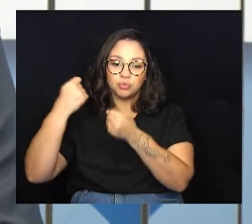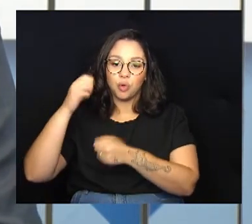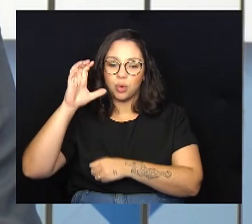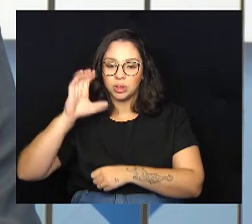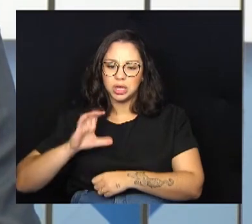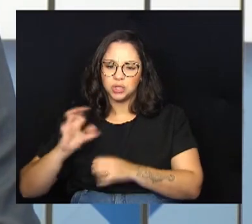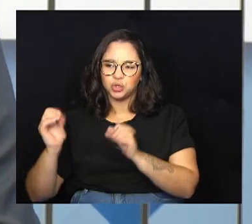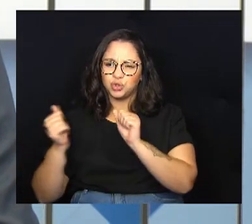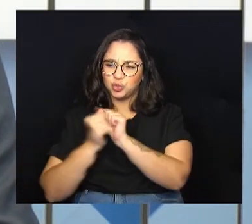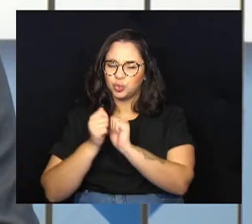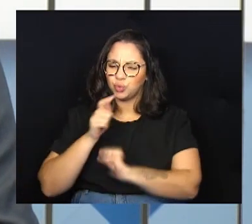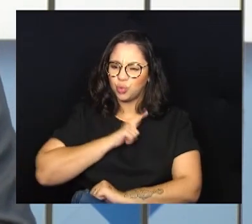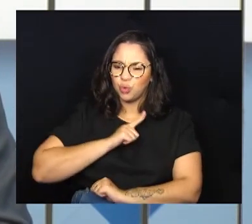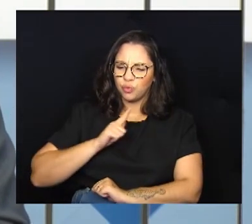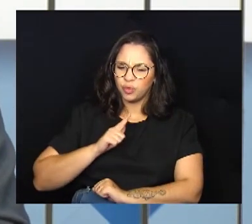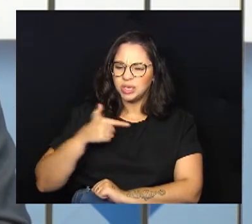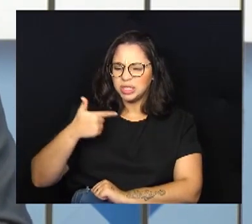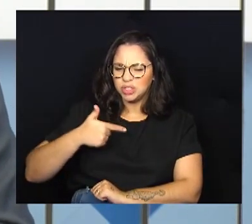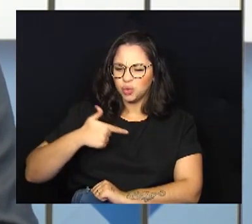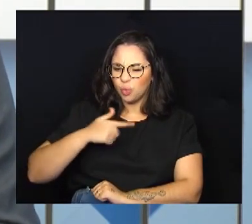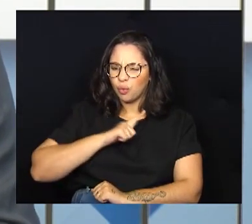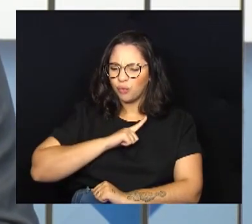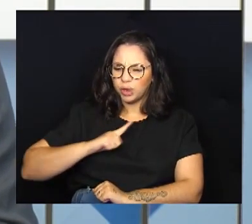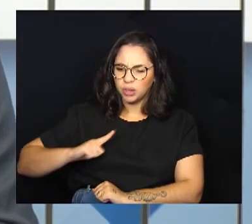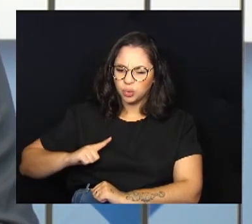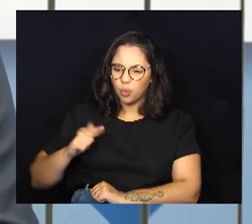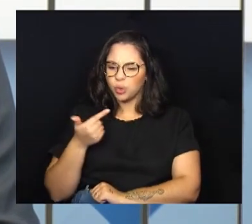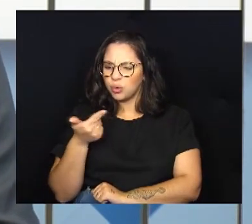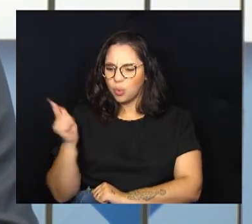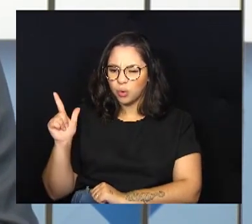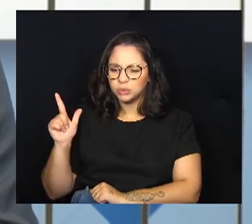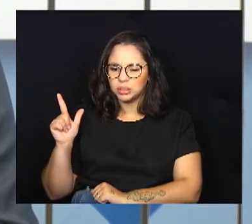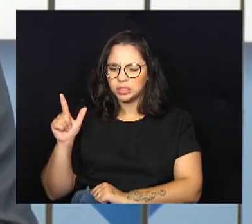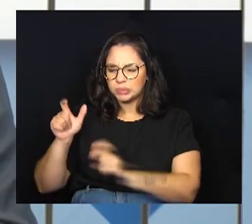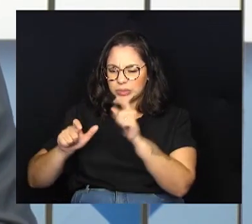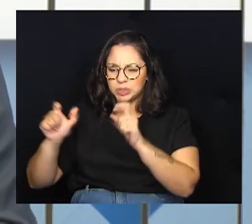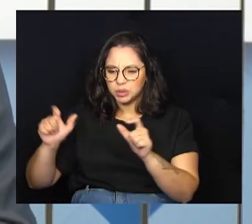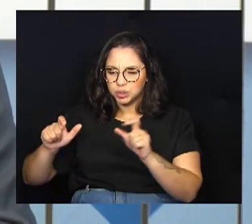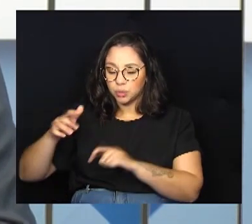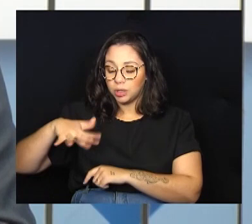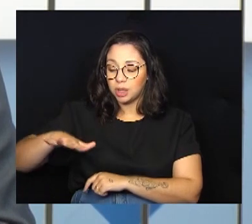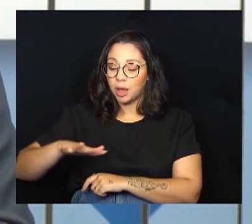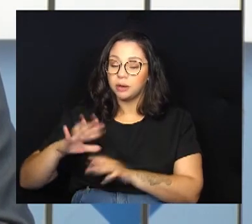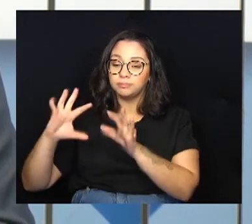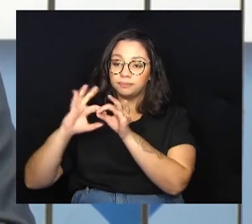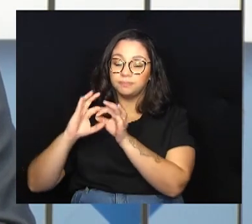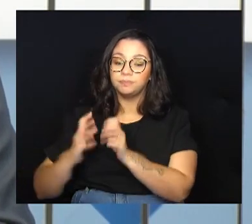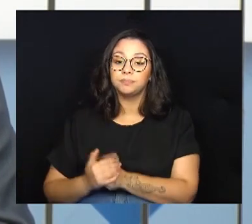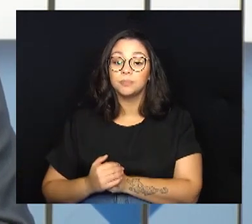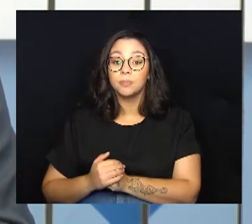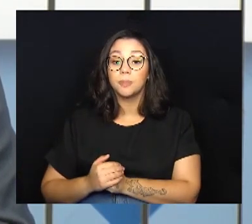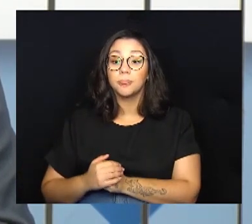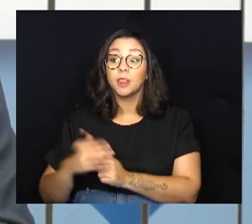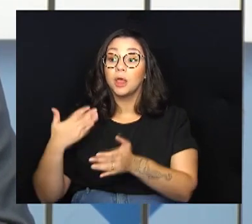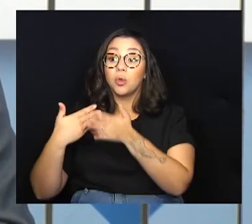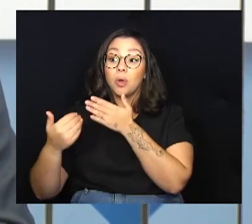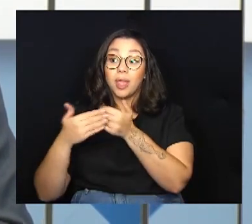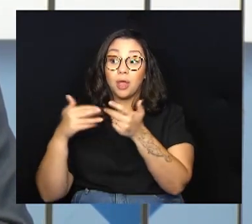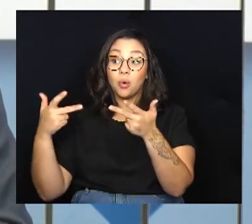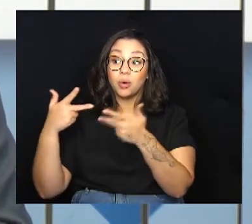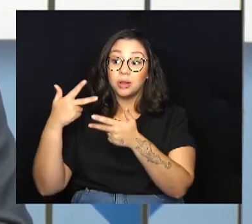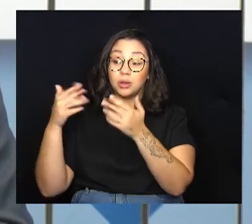Rio de Janeiro, na época do crack, quando o crack chegou, que foi posterior à capital, São Paulo, eles fizeram